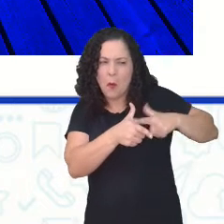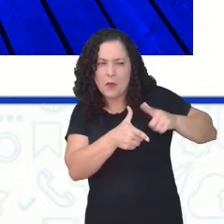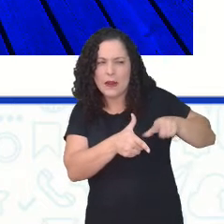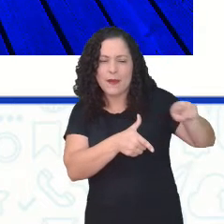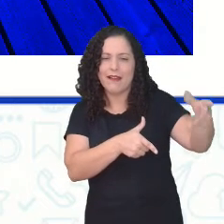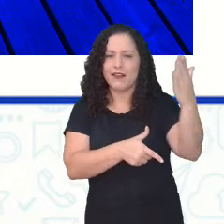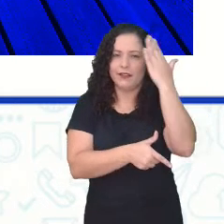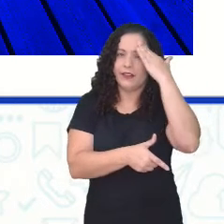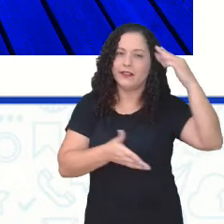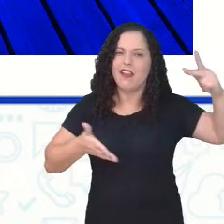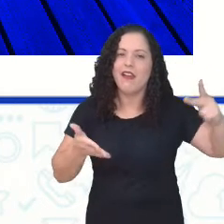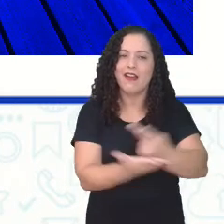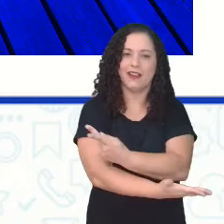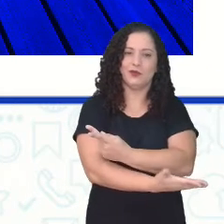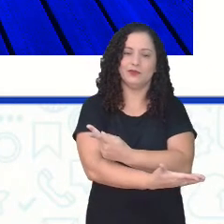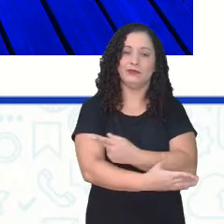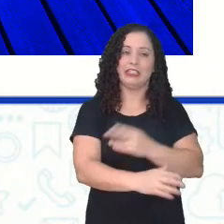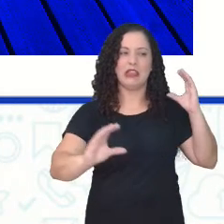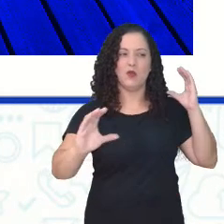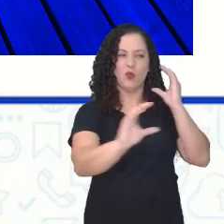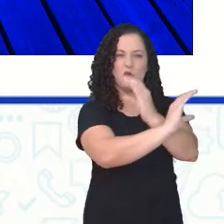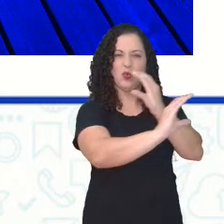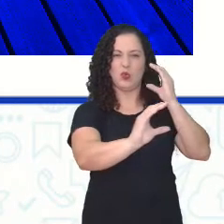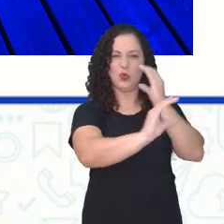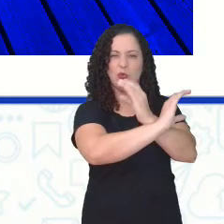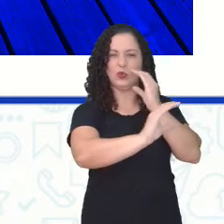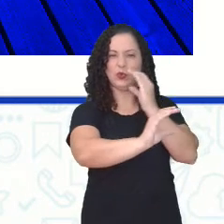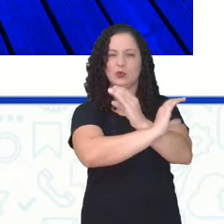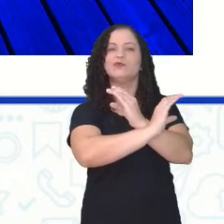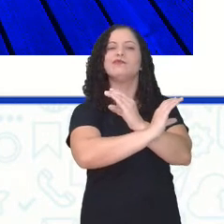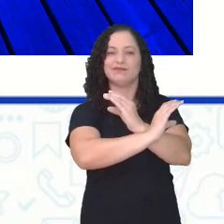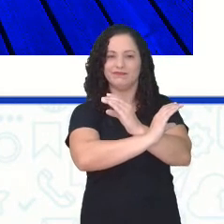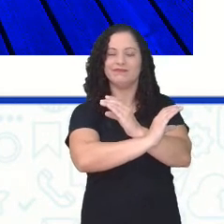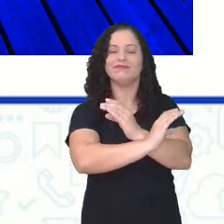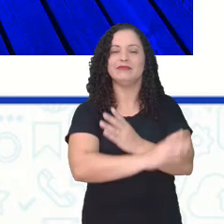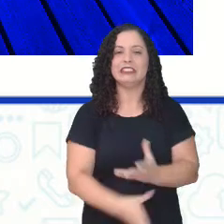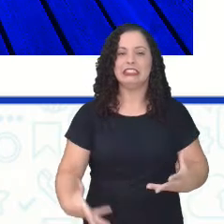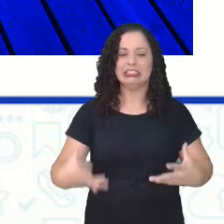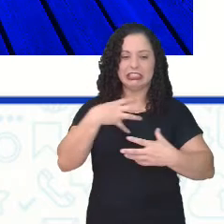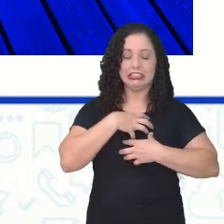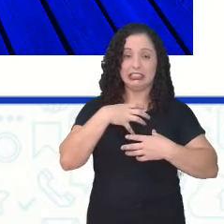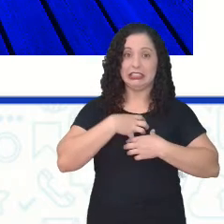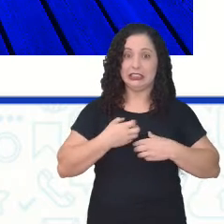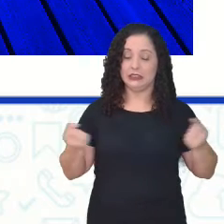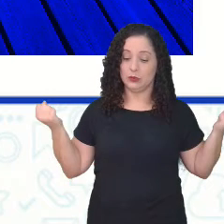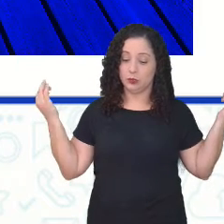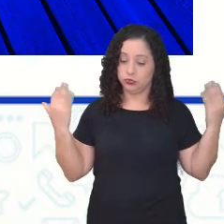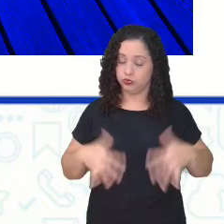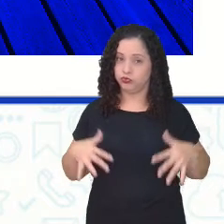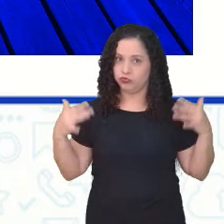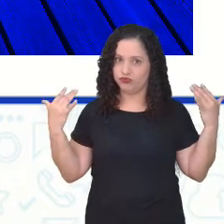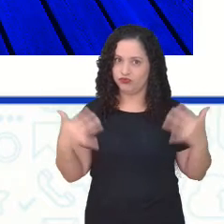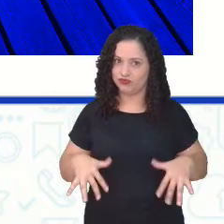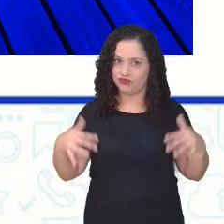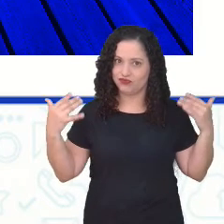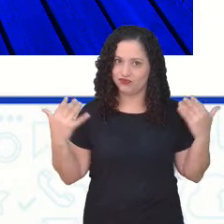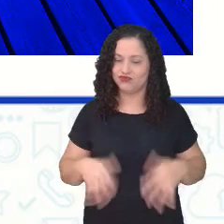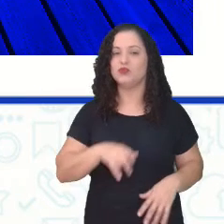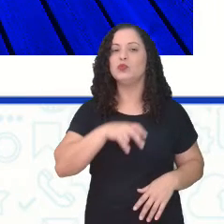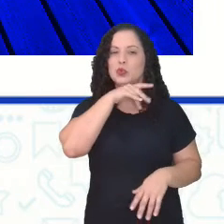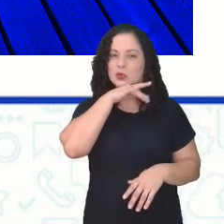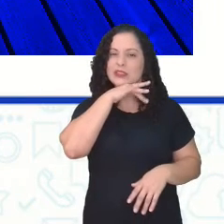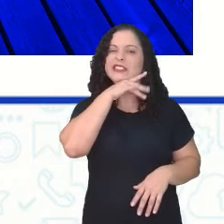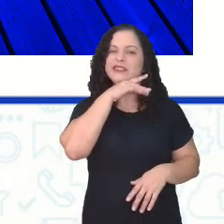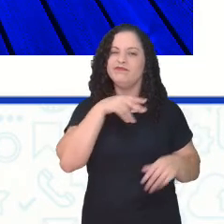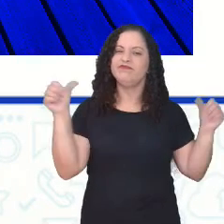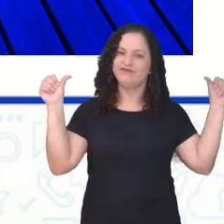entende de outra maneira. E aí é gerado aquele clima, né, chato, né? Aquela bad que rola, que não é